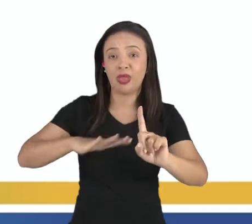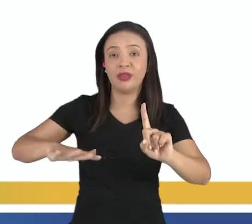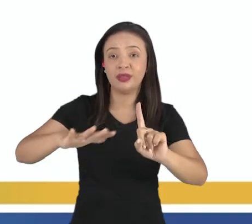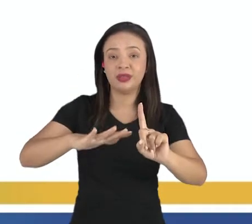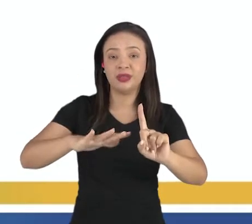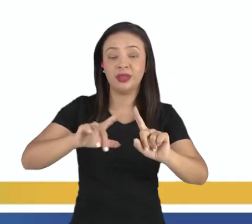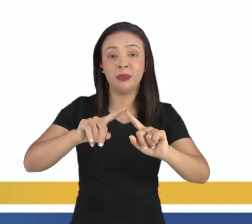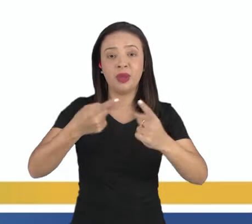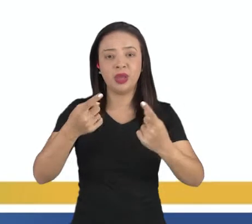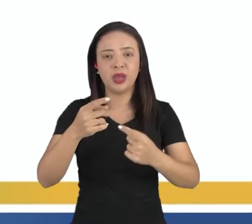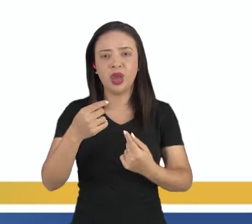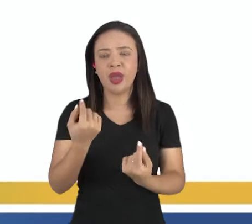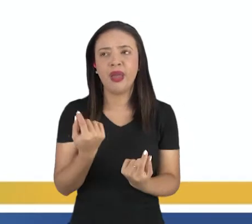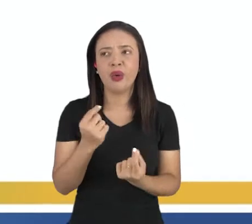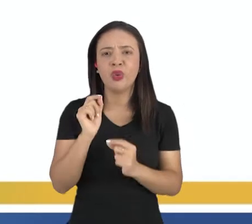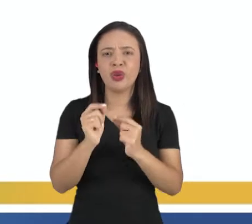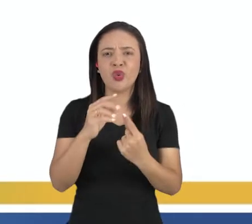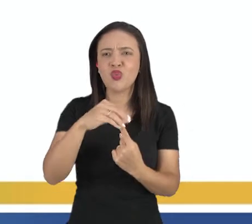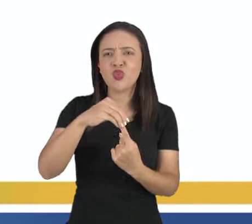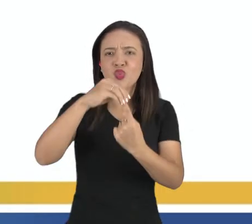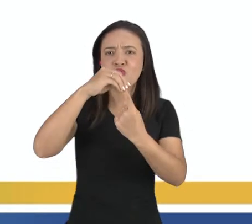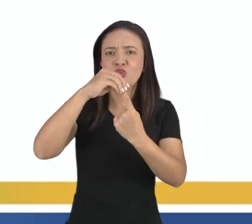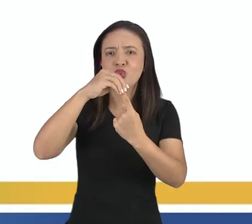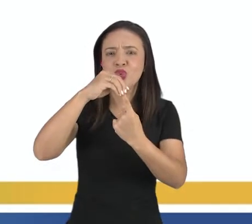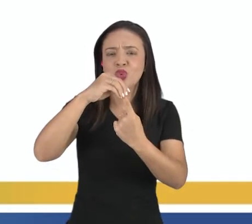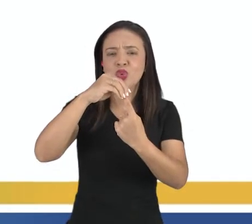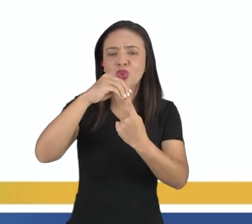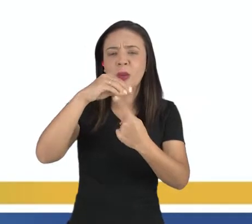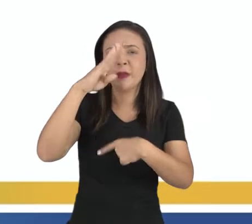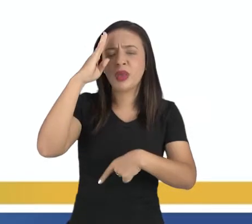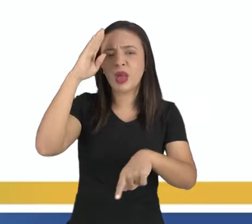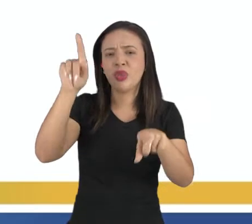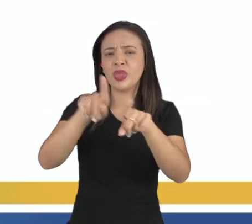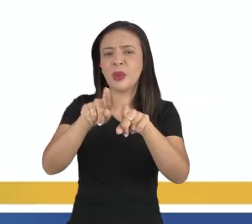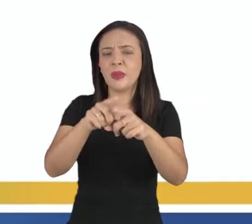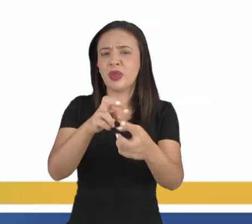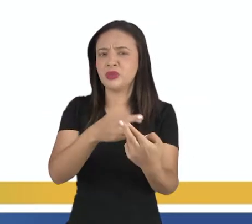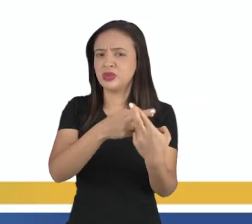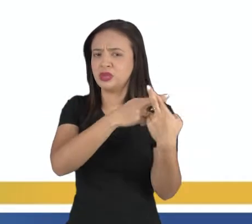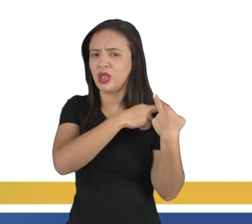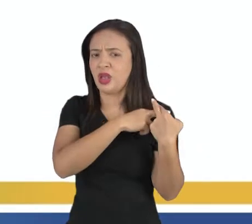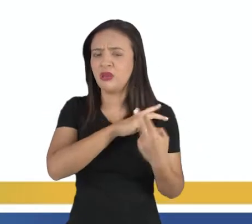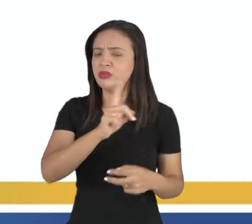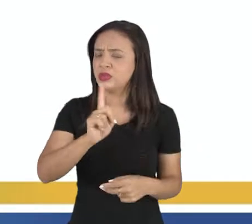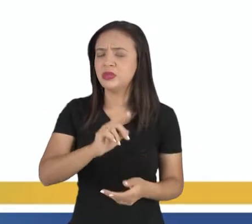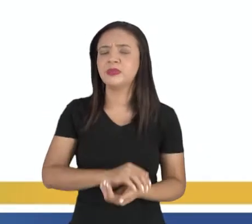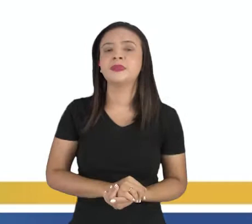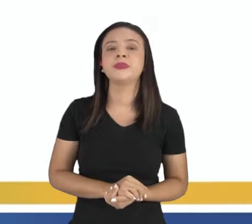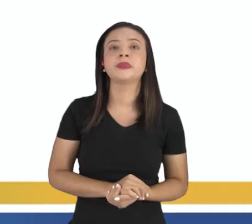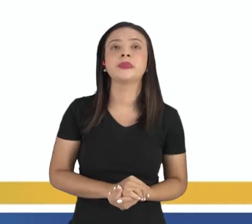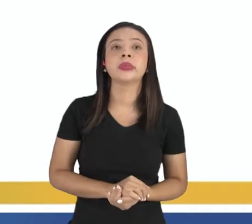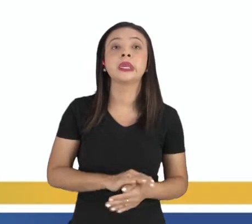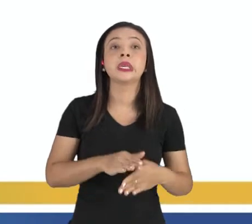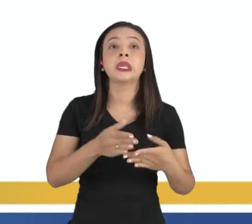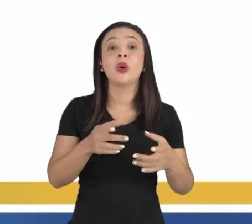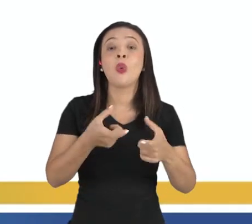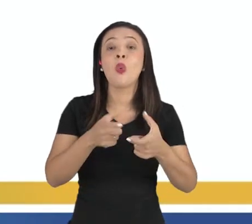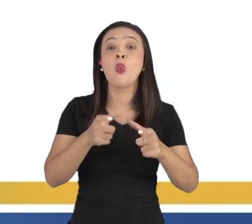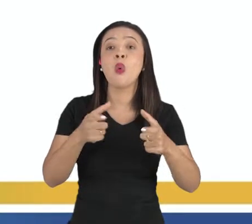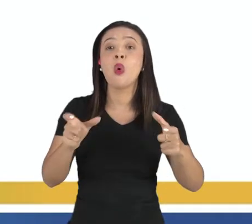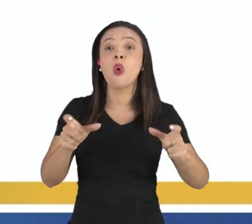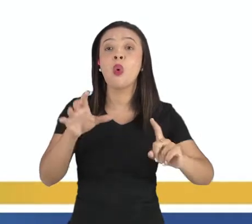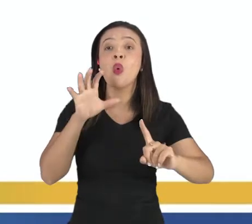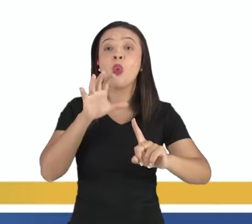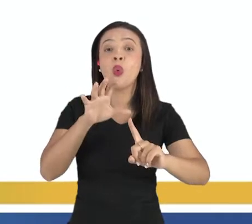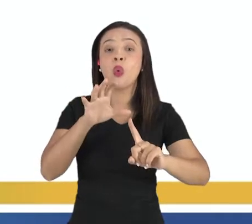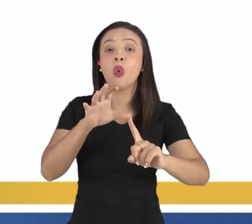embora esse não seja o único fator responsável por isso. Assim, amplia-se os chamados fatores atrativos